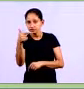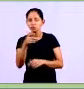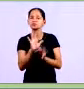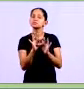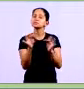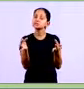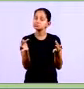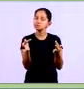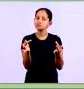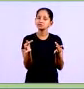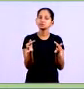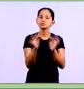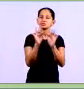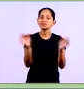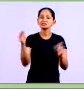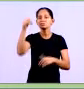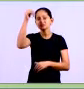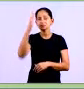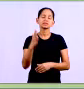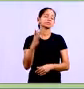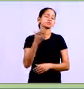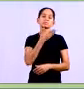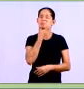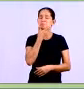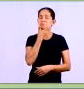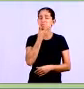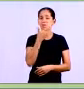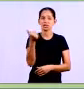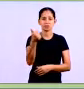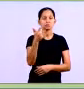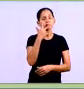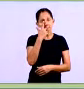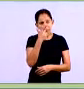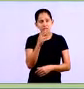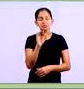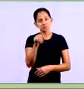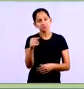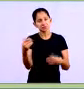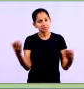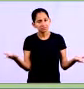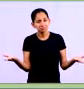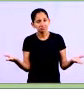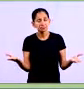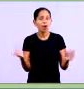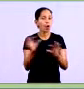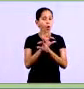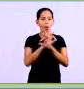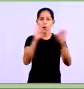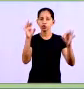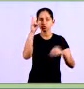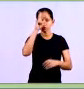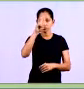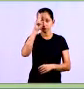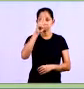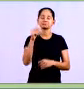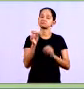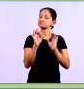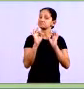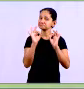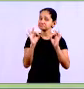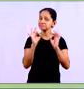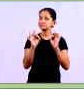simples e o simples nacional mais simples ainda, não é isso, professor? Exatamente, o professor falou muito bem lembrado. É grau